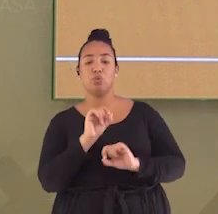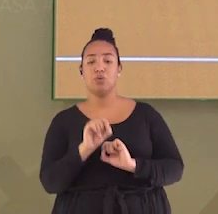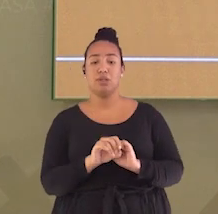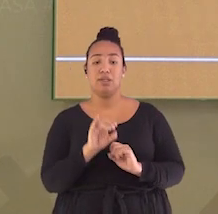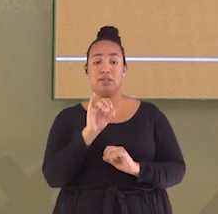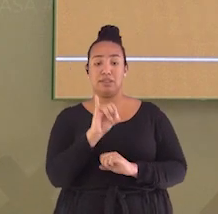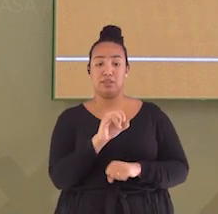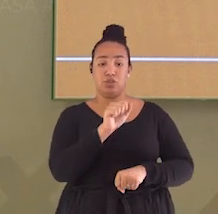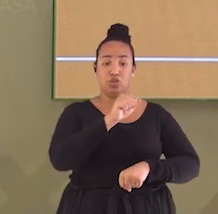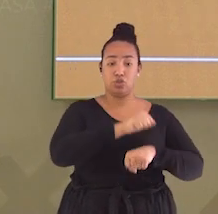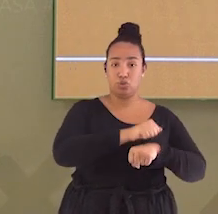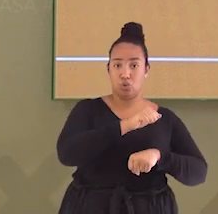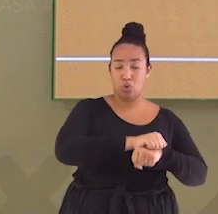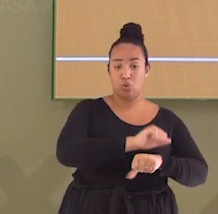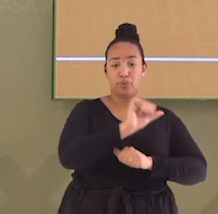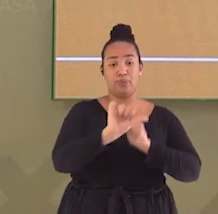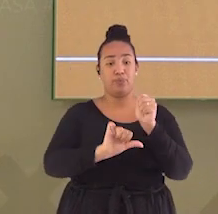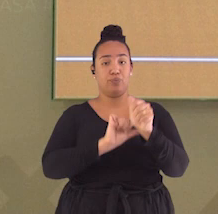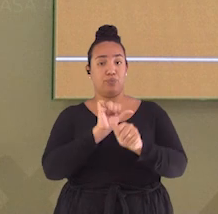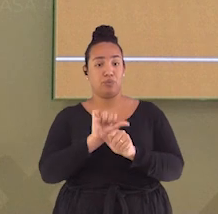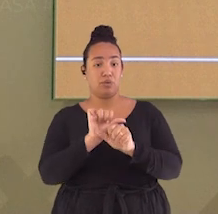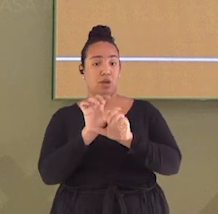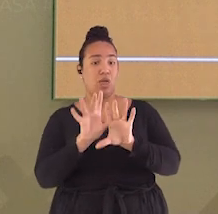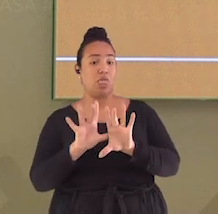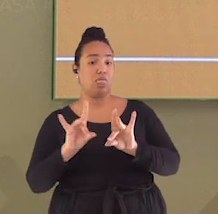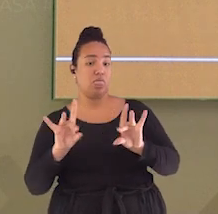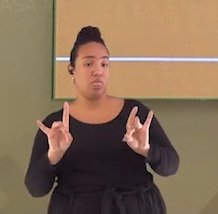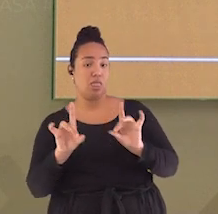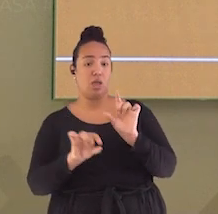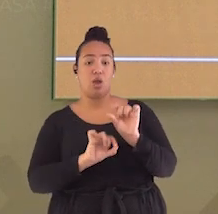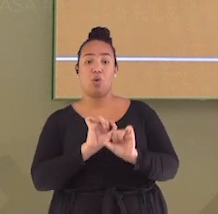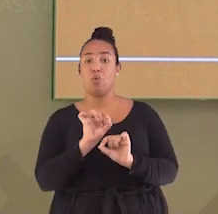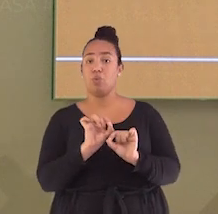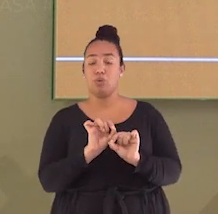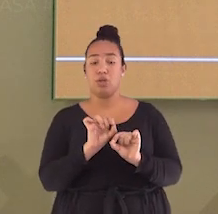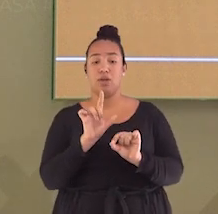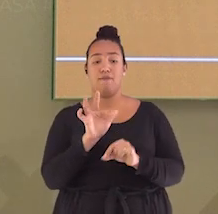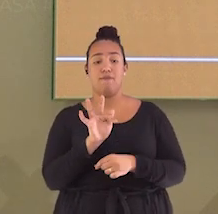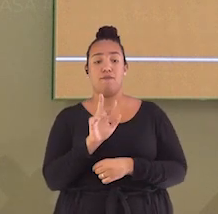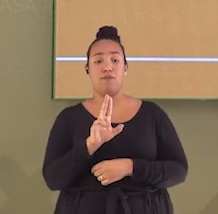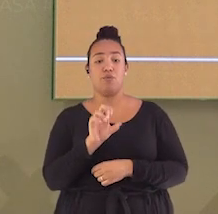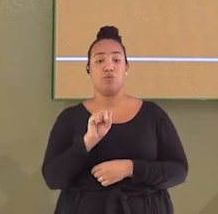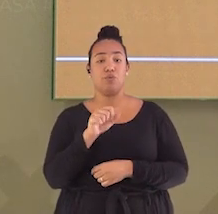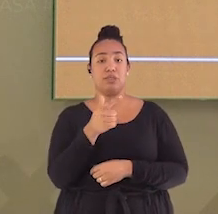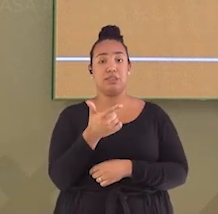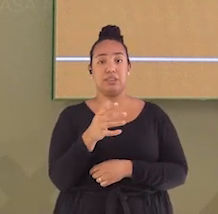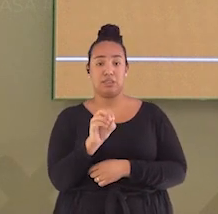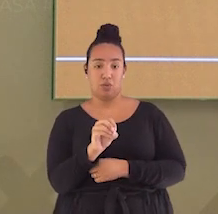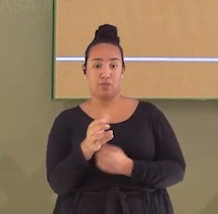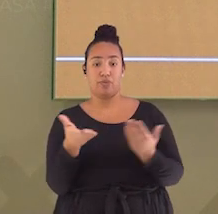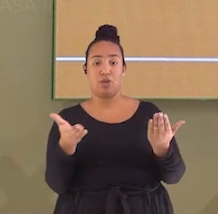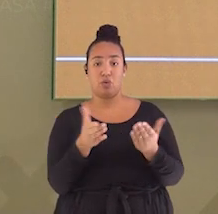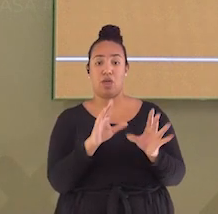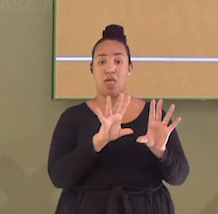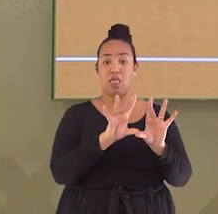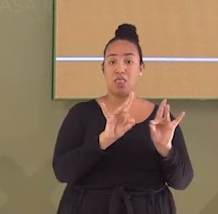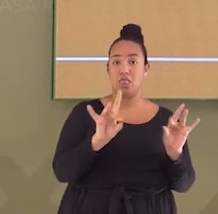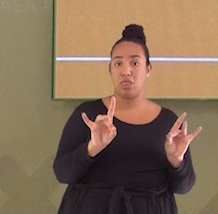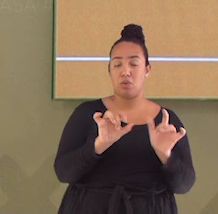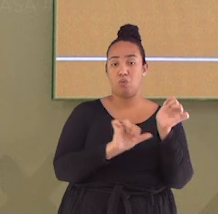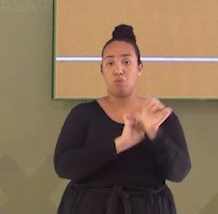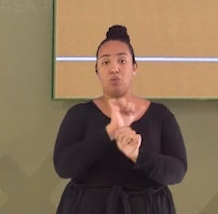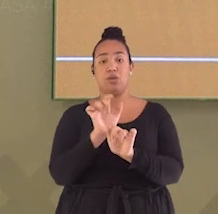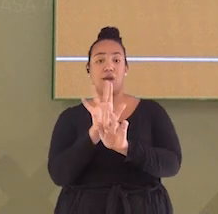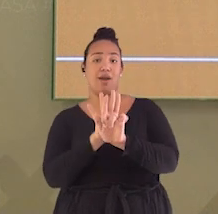ocorrendo a fusão. Já quando eu estou com o líquido e vai para o estado gasoso, temos a vaporização.